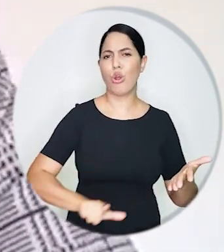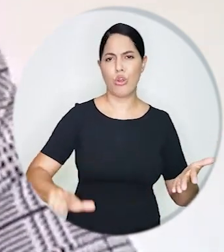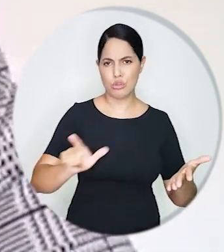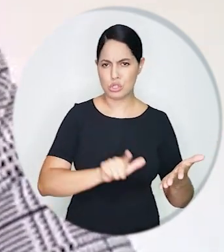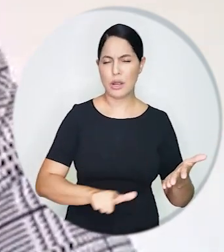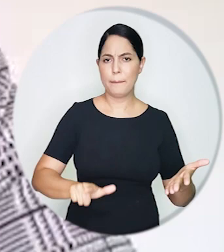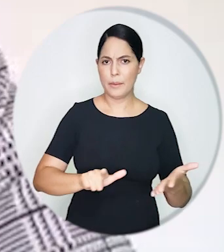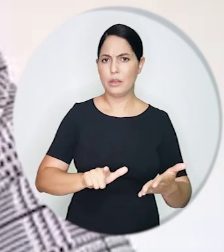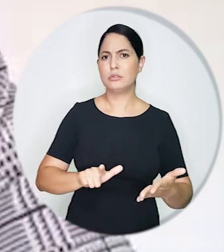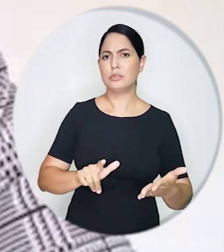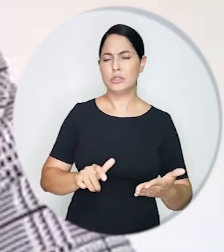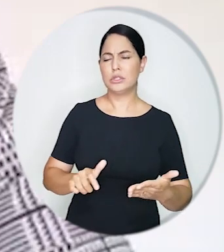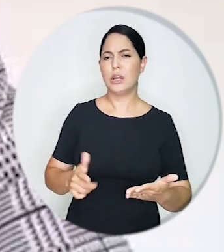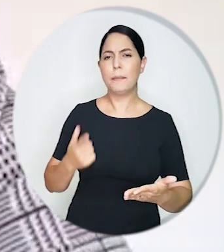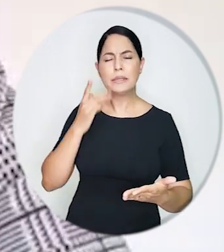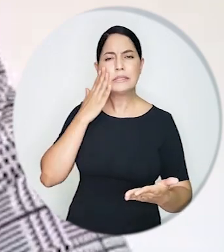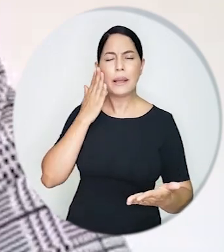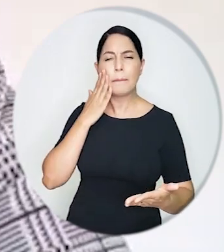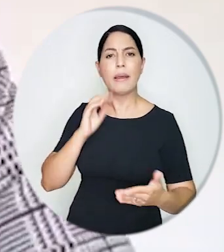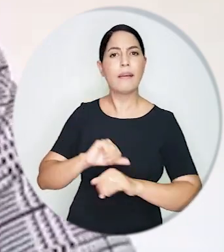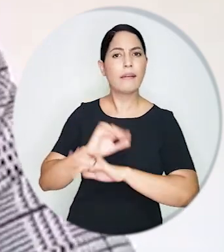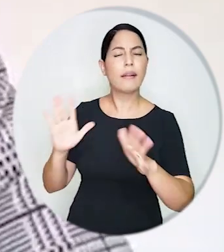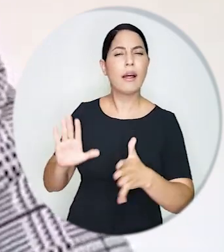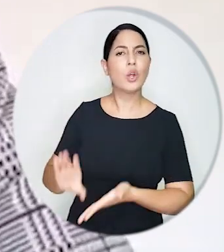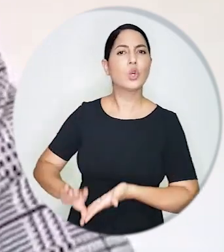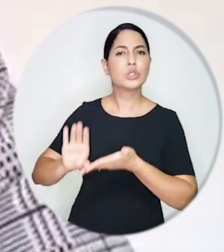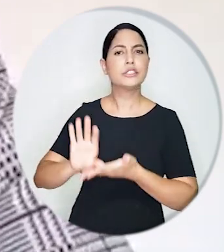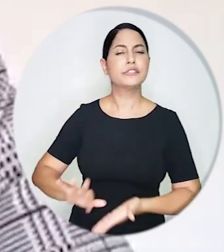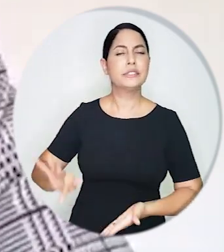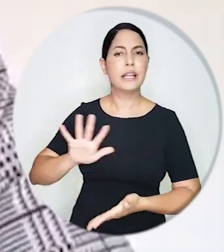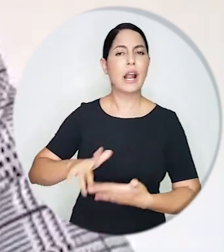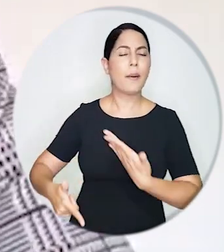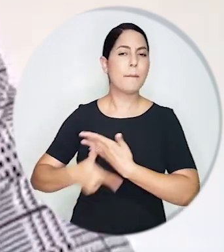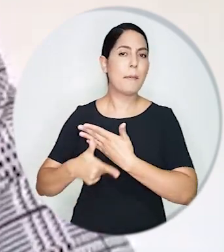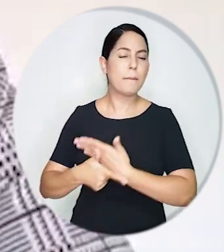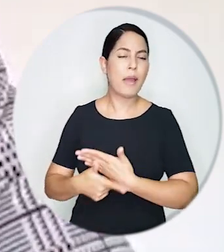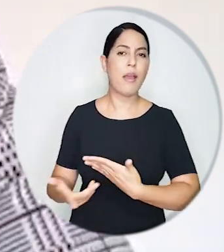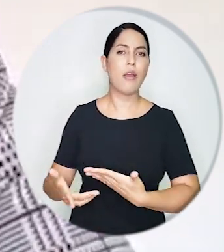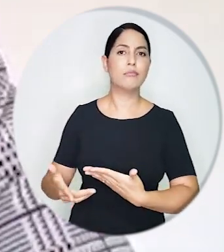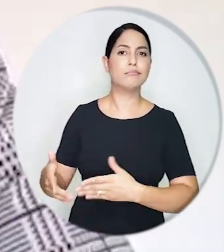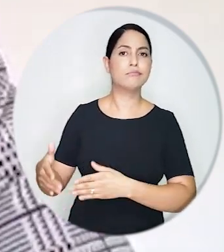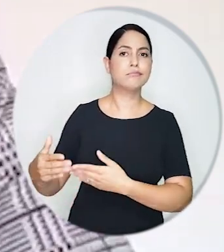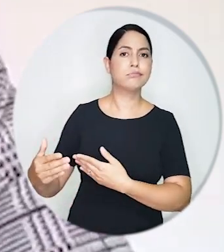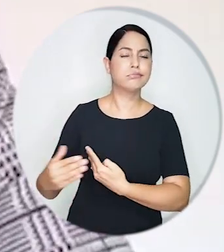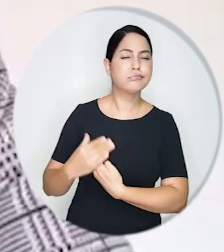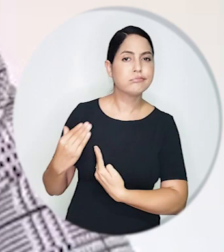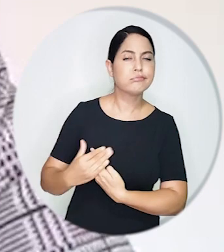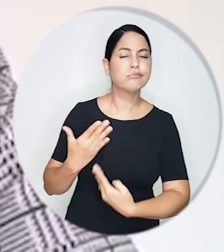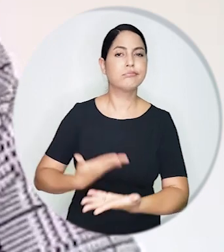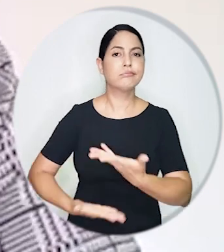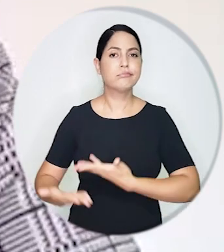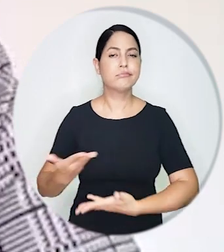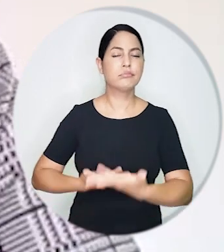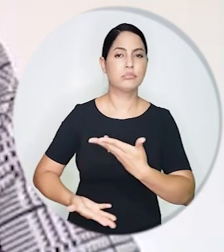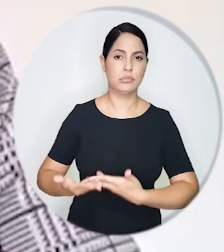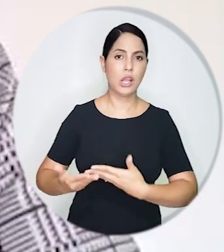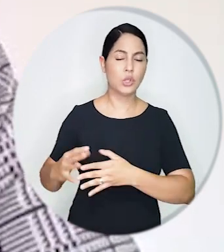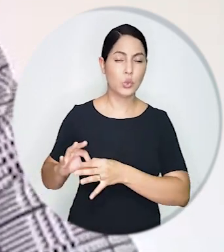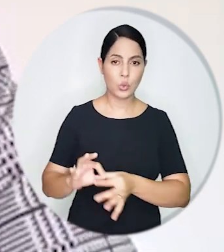verdade, elaborando esse relatório com recomendações ao Conselho, né, à OAB, que dentro do seu papel